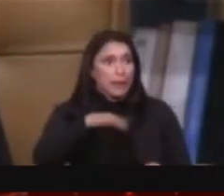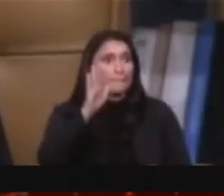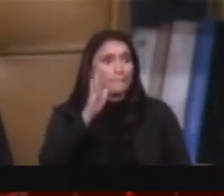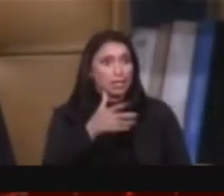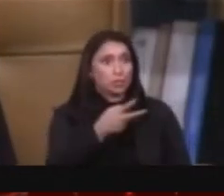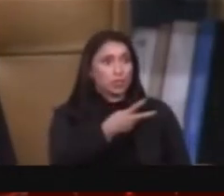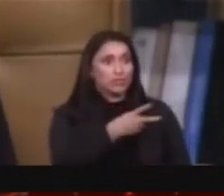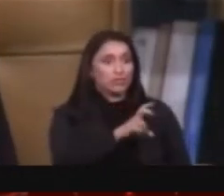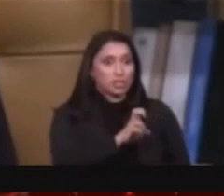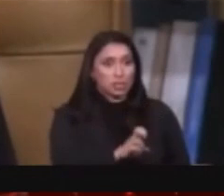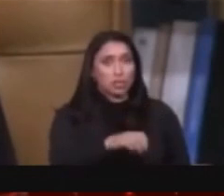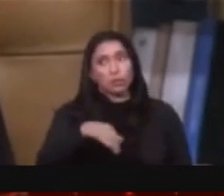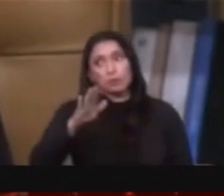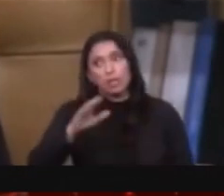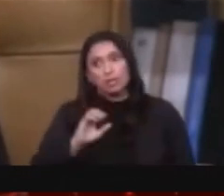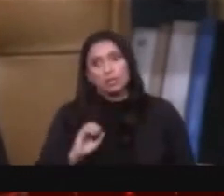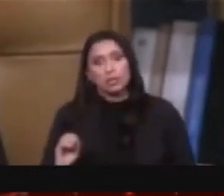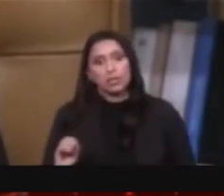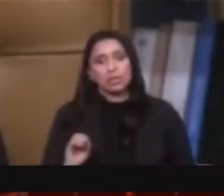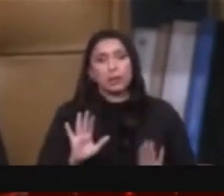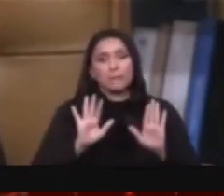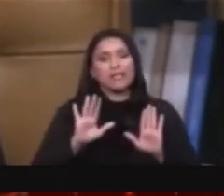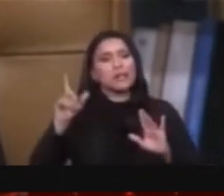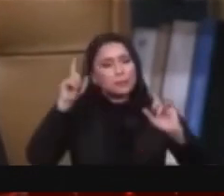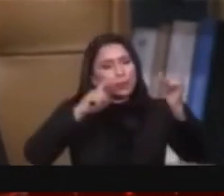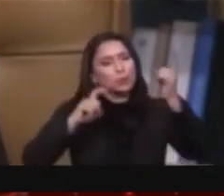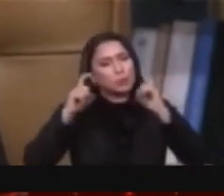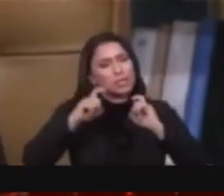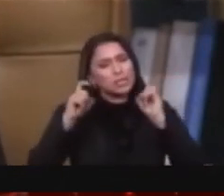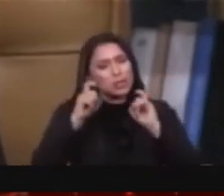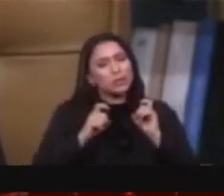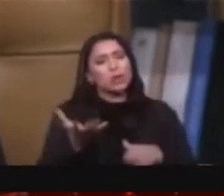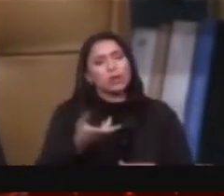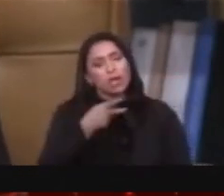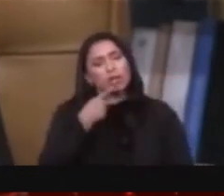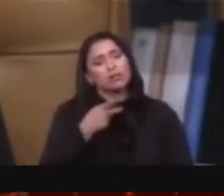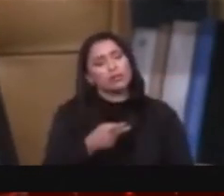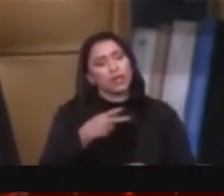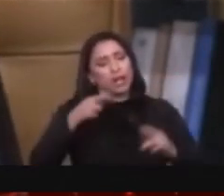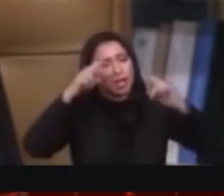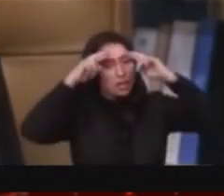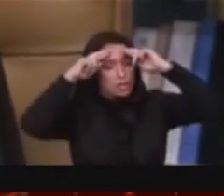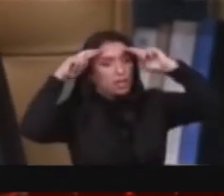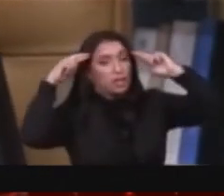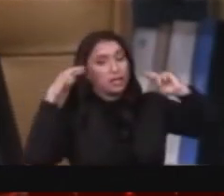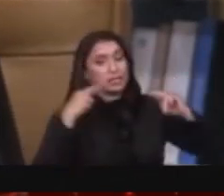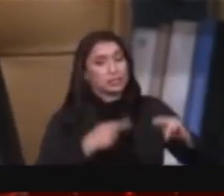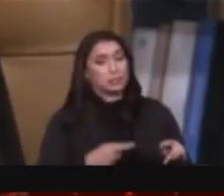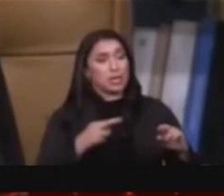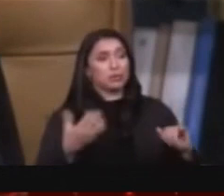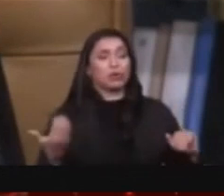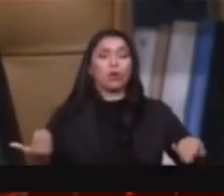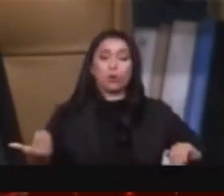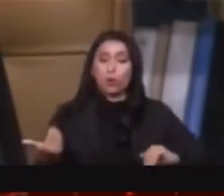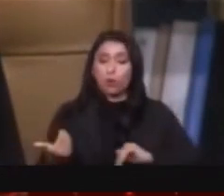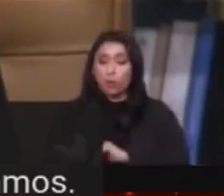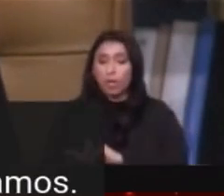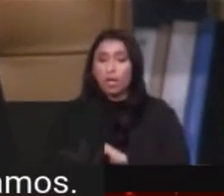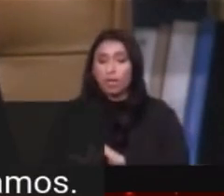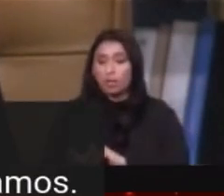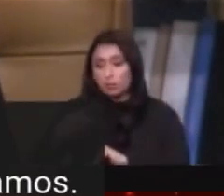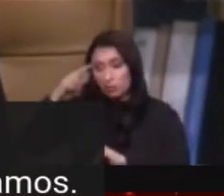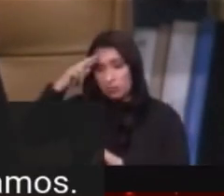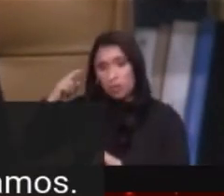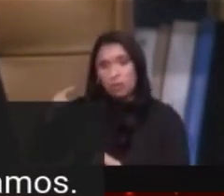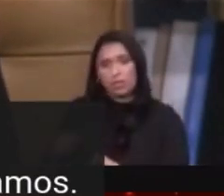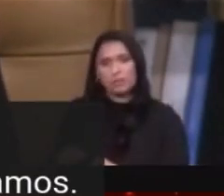do que zero. Mas uma preocupação que eu queria dizer, é, por respeito e consideração ao Congresso Nacional, esse é